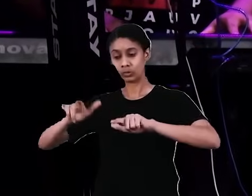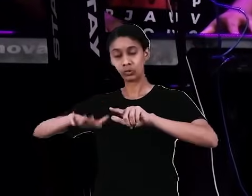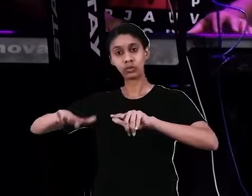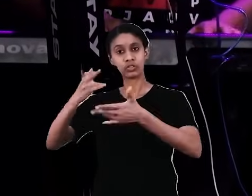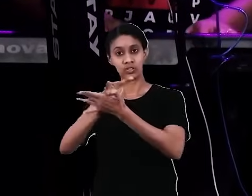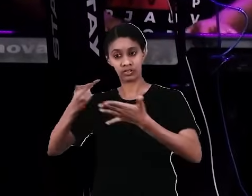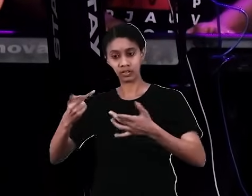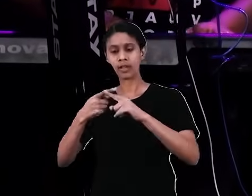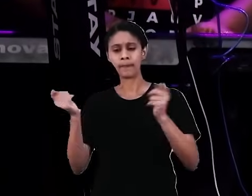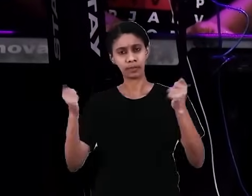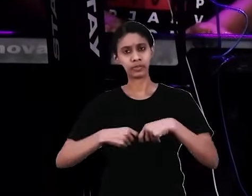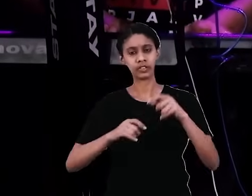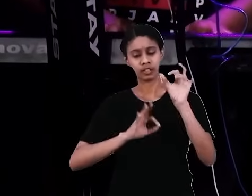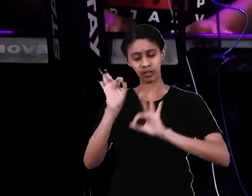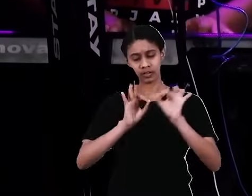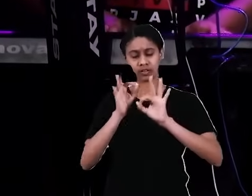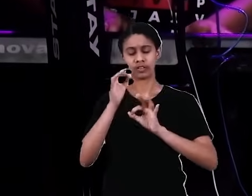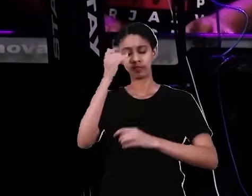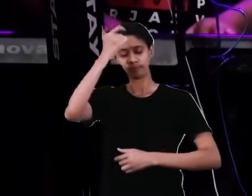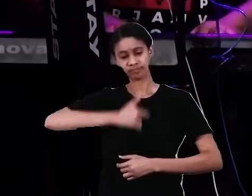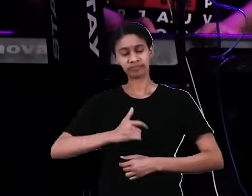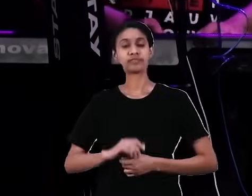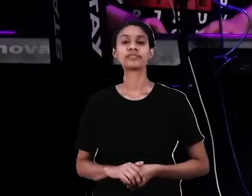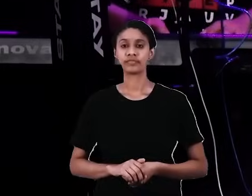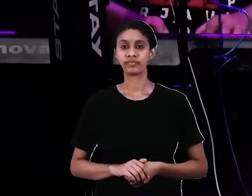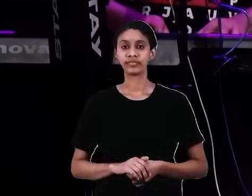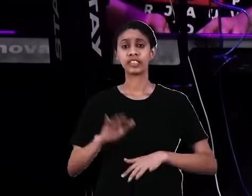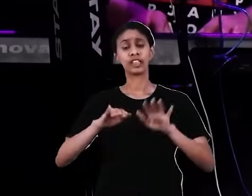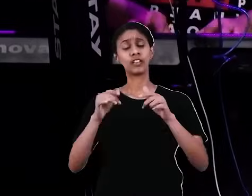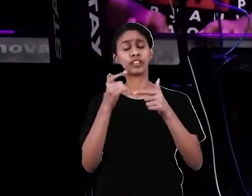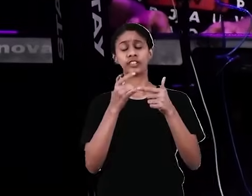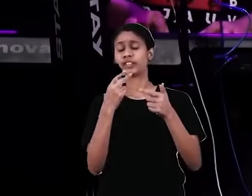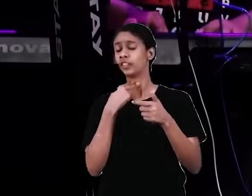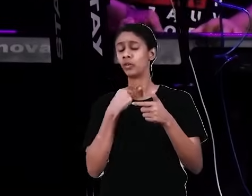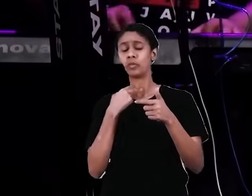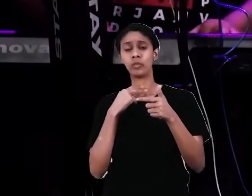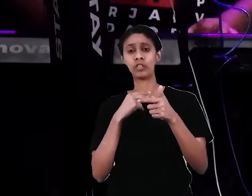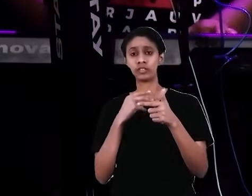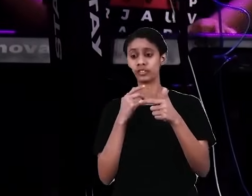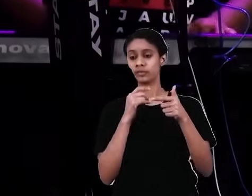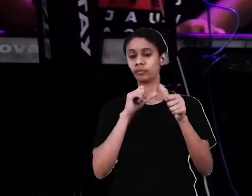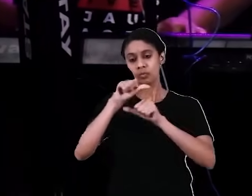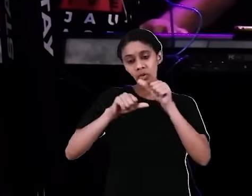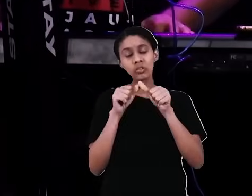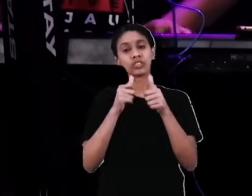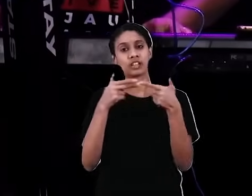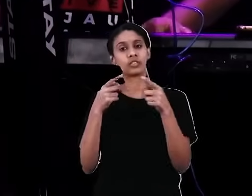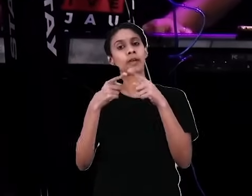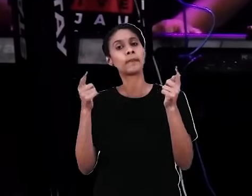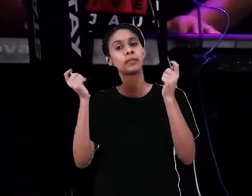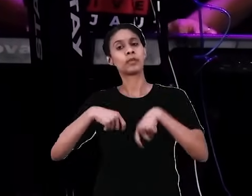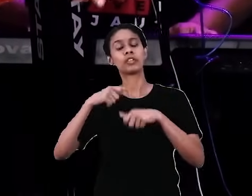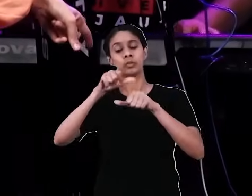controlar essa situação que você vive, mas você pode controlar a si mesma. Você pode escolher se priorizar, você pode escolher olhar para o outro